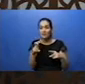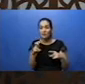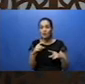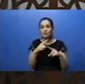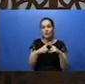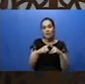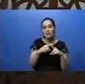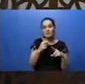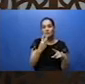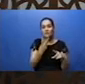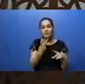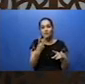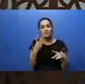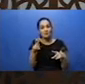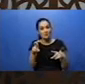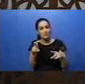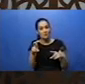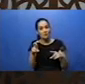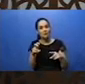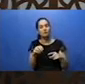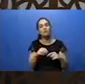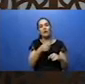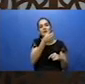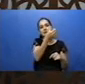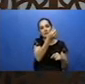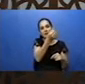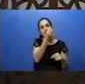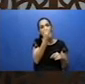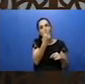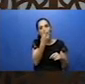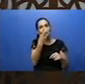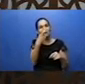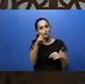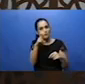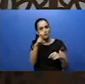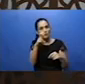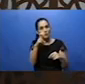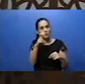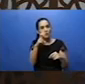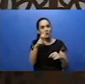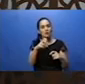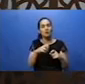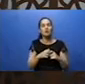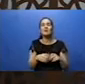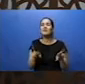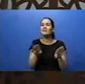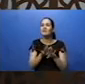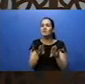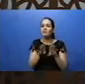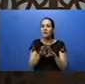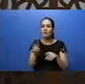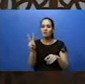625. Raiz quadrada de 100 é 10, que é 10 vezes 10 dá 100. certo?